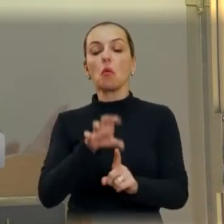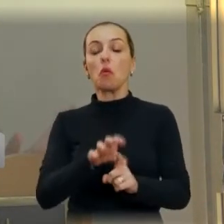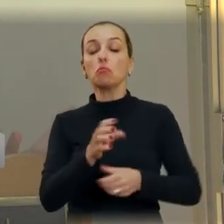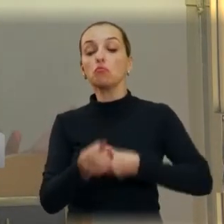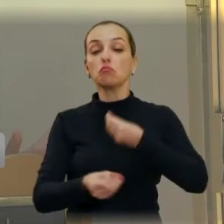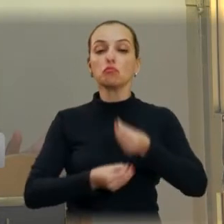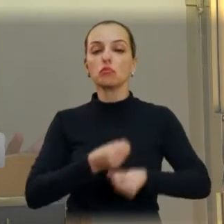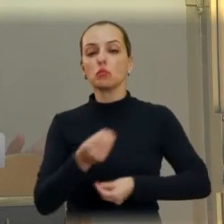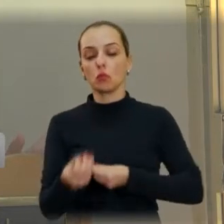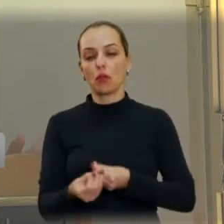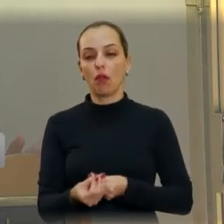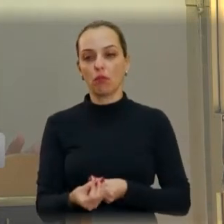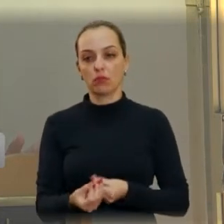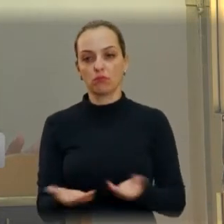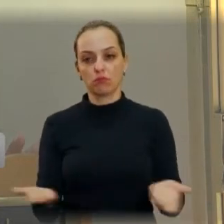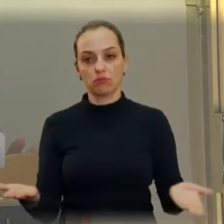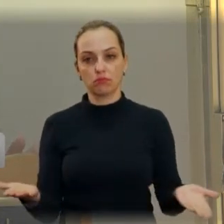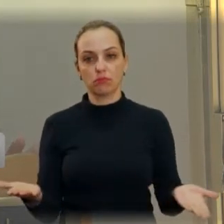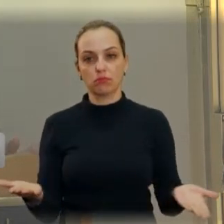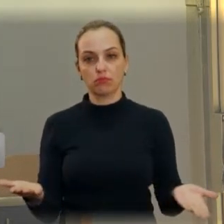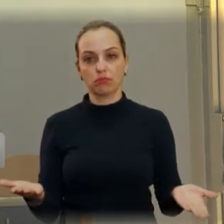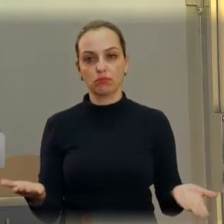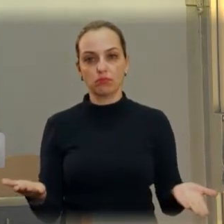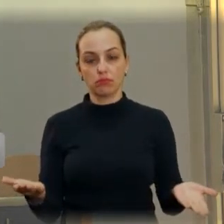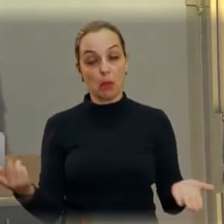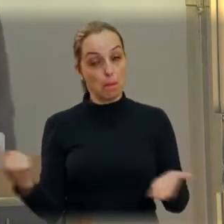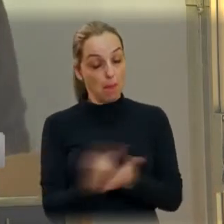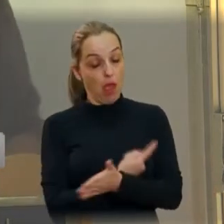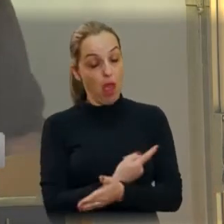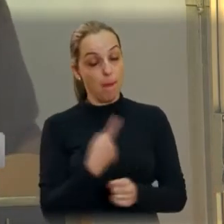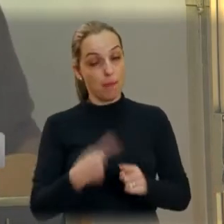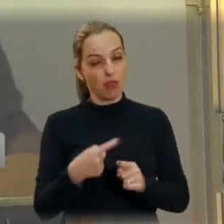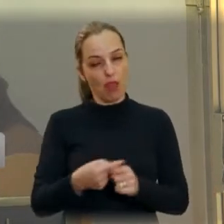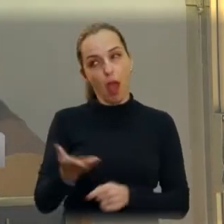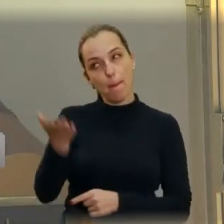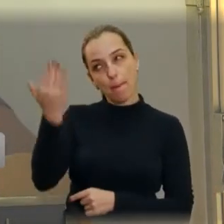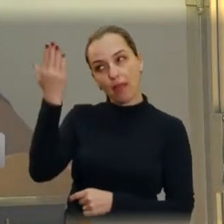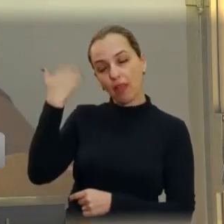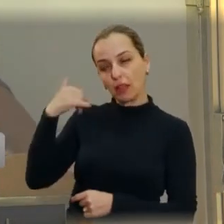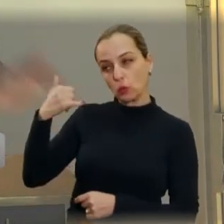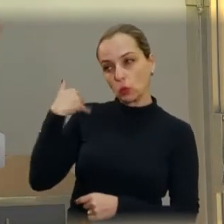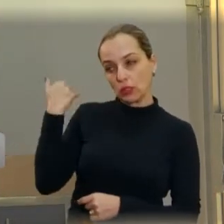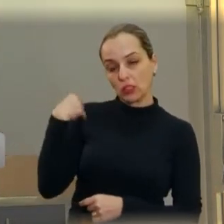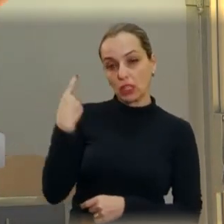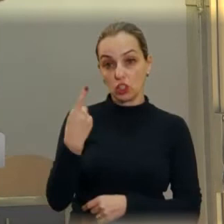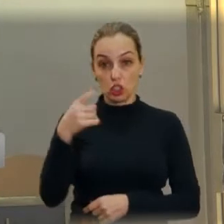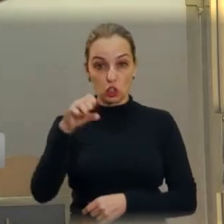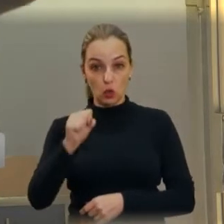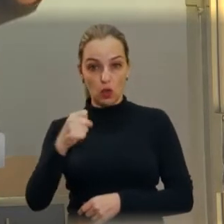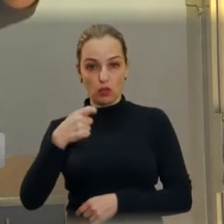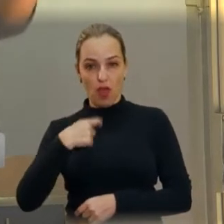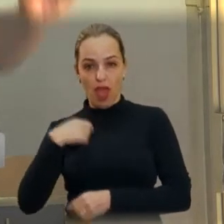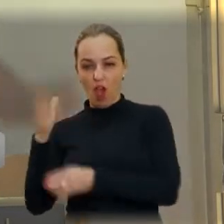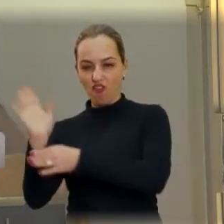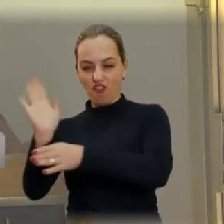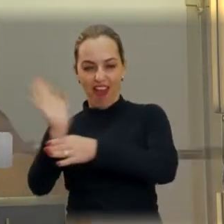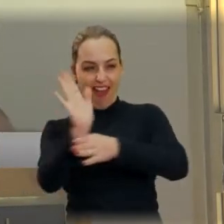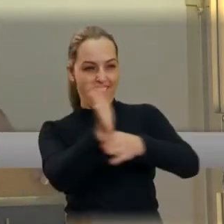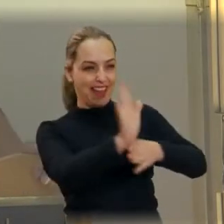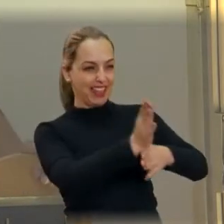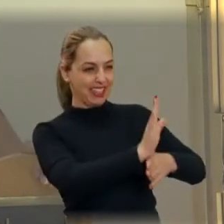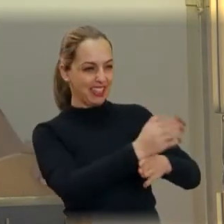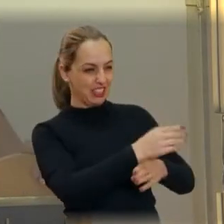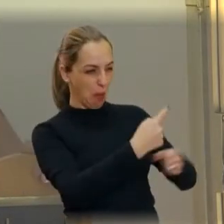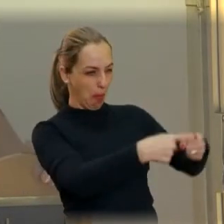Eu me pergunto, porque quando eu tinha 18 anos, eu fazia vídeos pela cidade, muitos de vocês